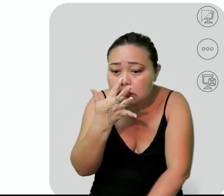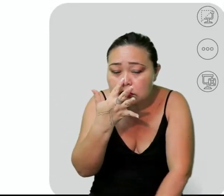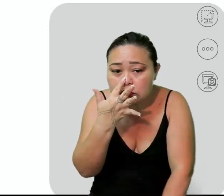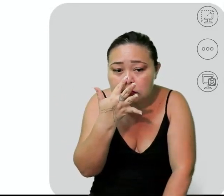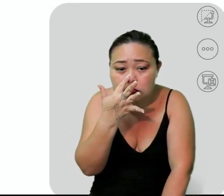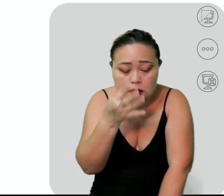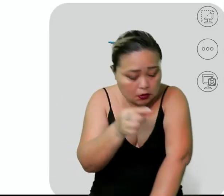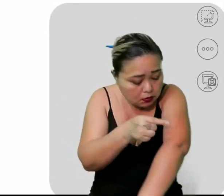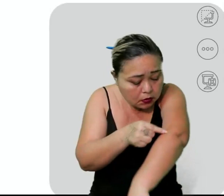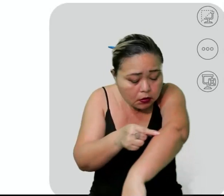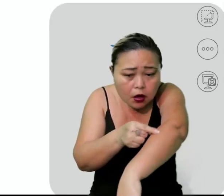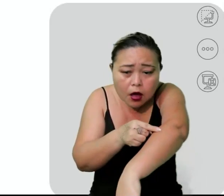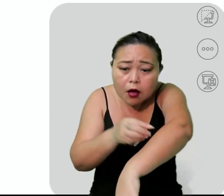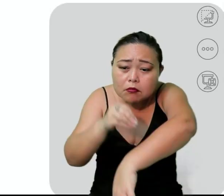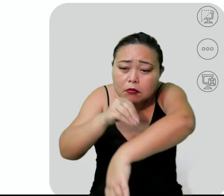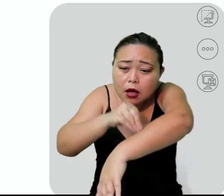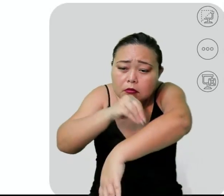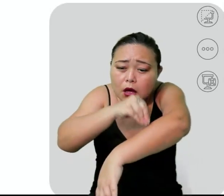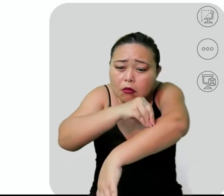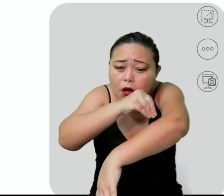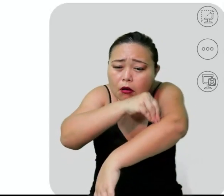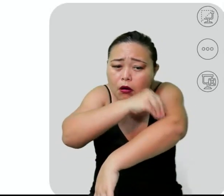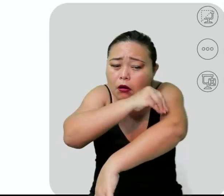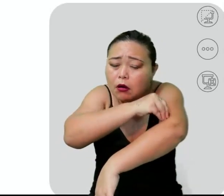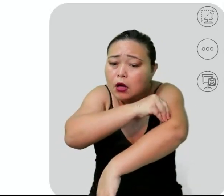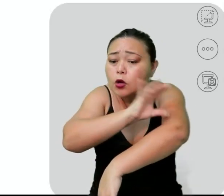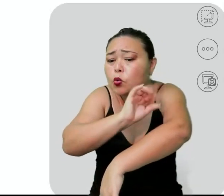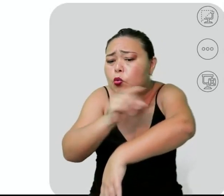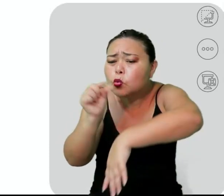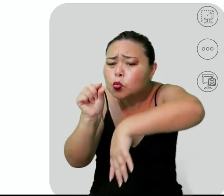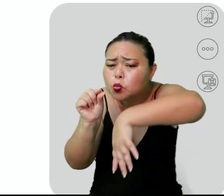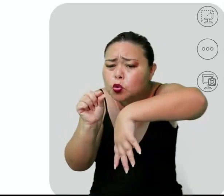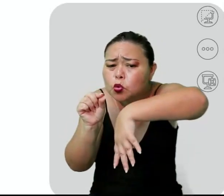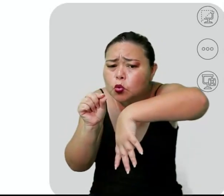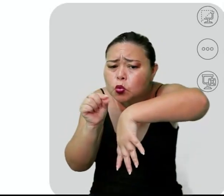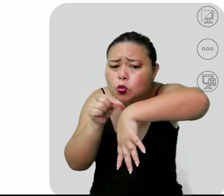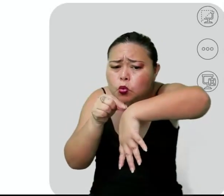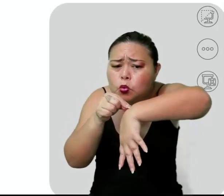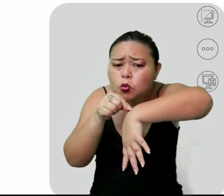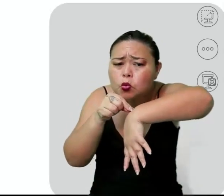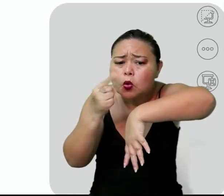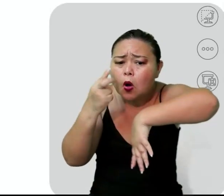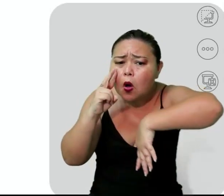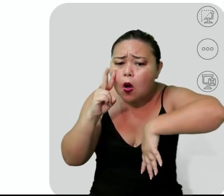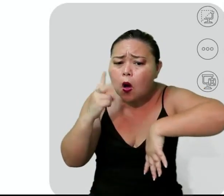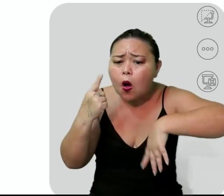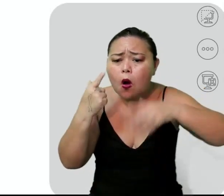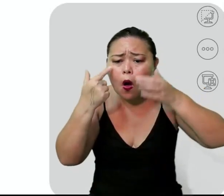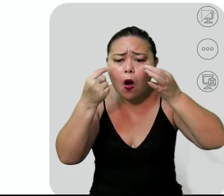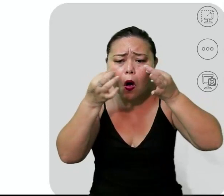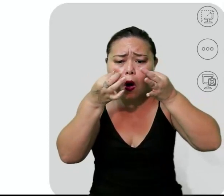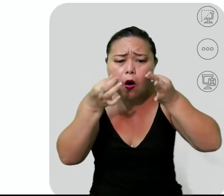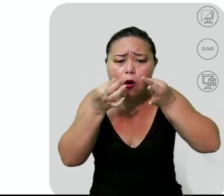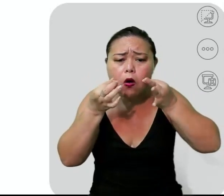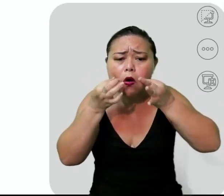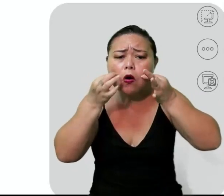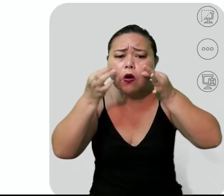a mancha, parece uma catapora, né? Só que a catapora é pequenininha. Olha aqui pelo rosto. Olha